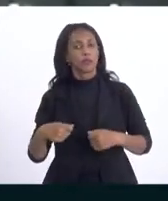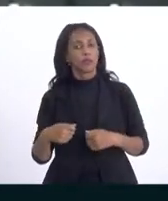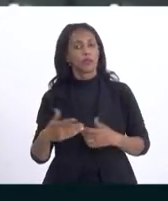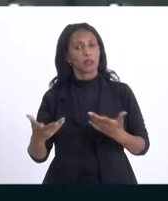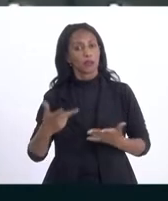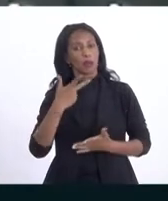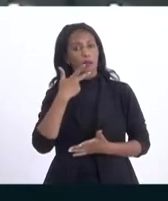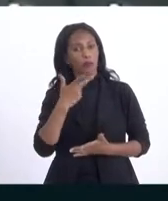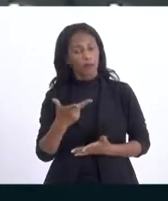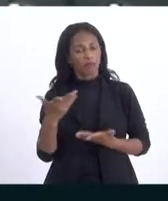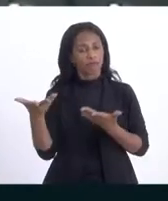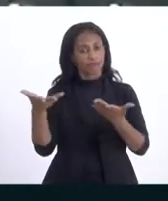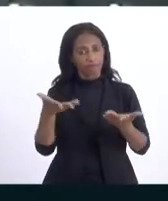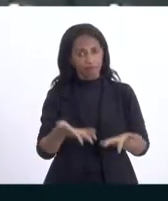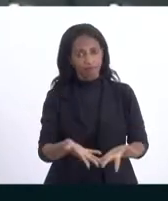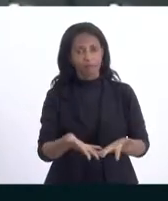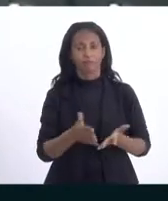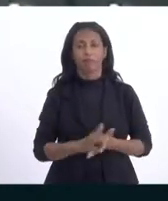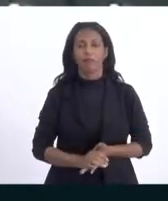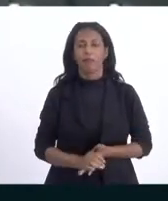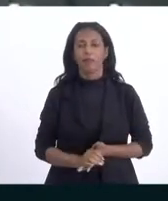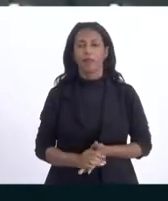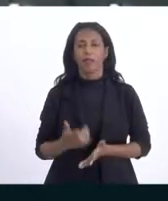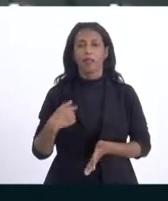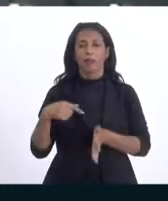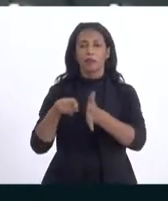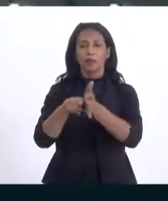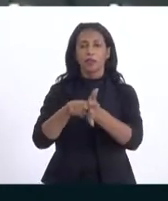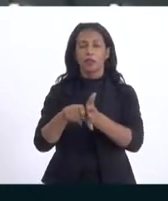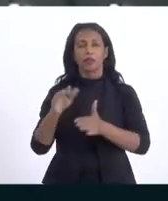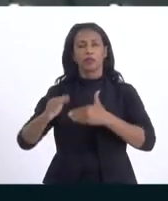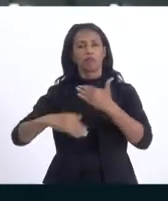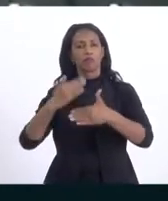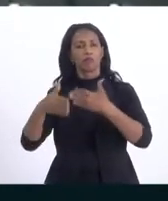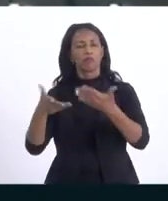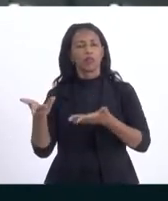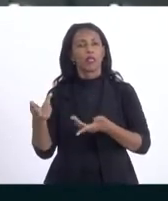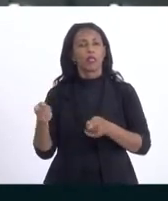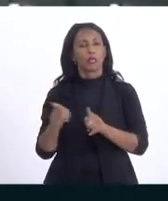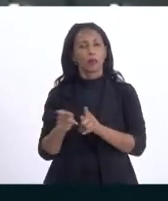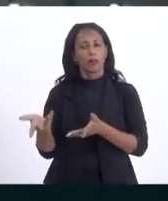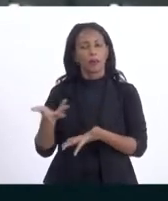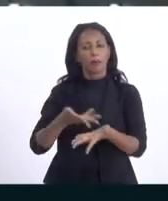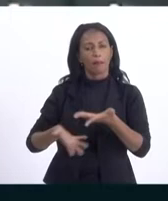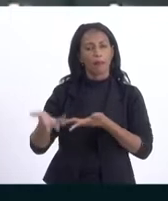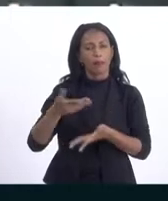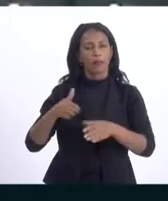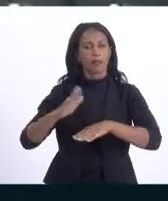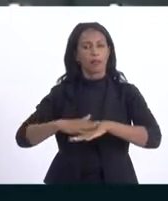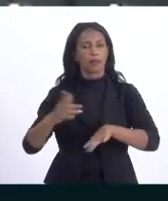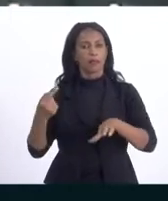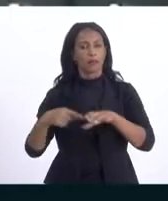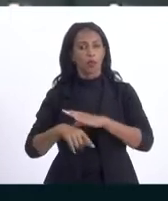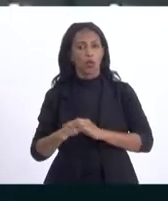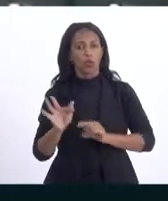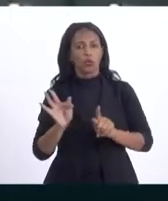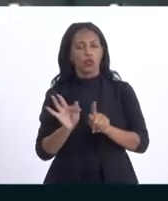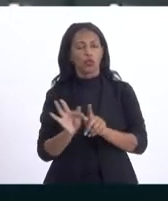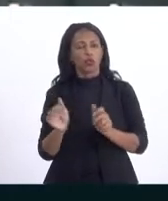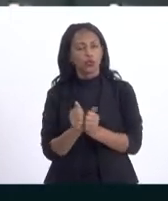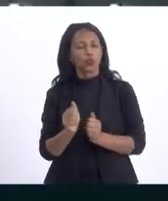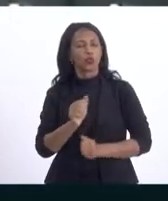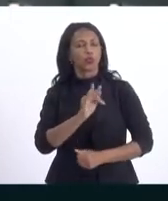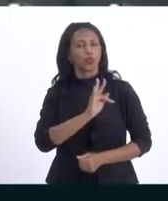sugestão fica nessa. Então, na questão da pesquisa e desenvolvimento, uma parceria mais aprofundada aí, junto com o Fijan,